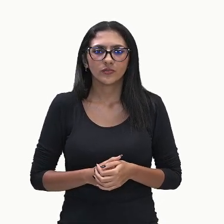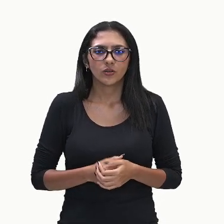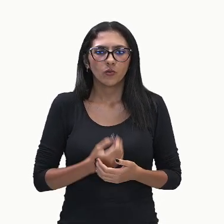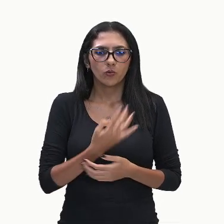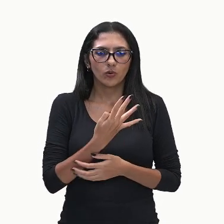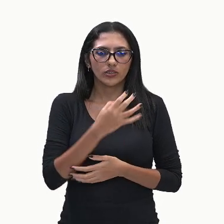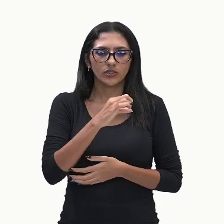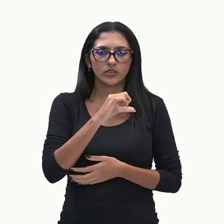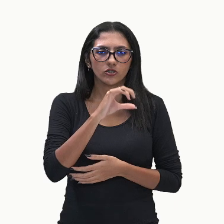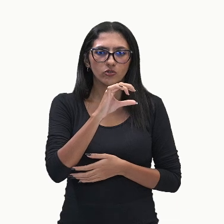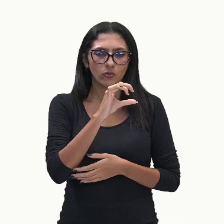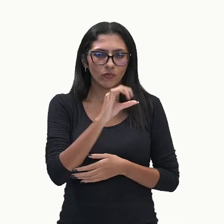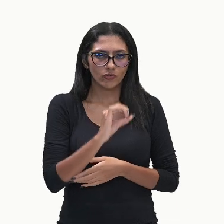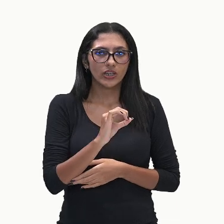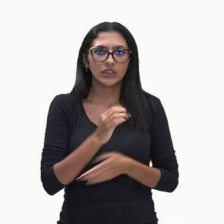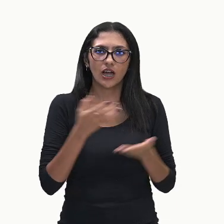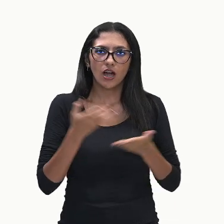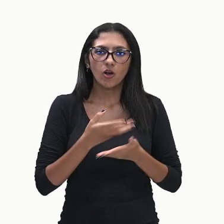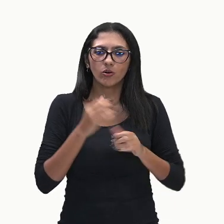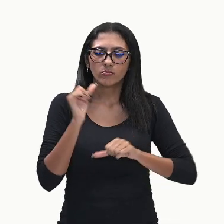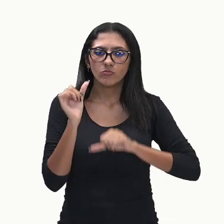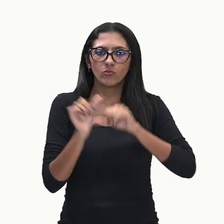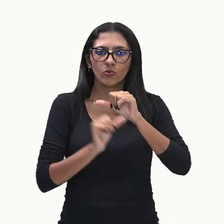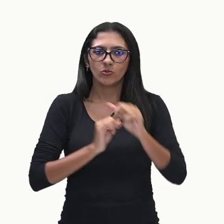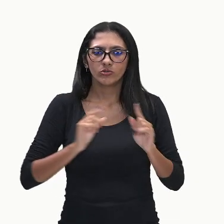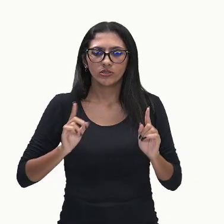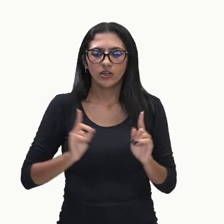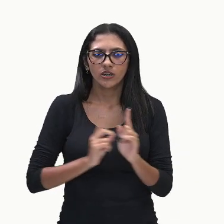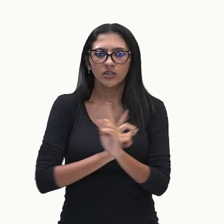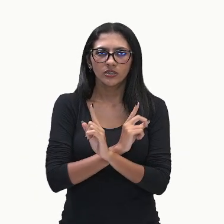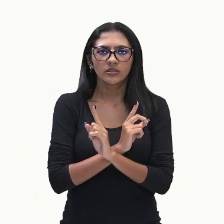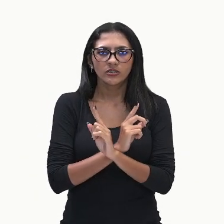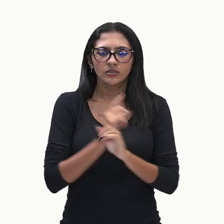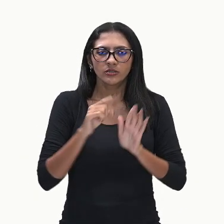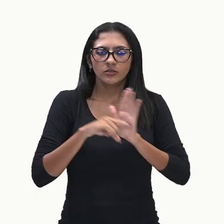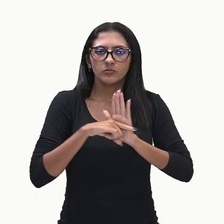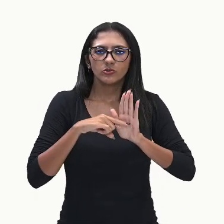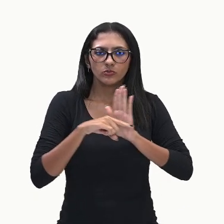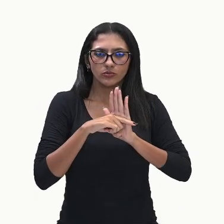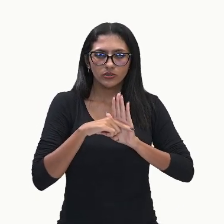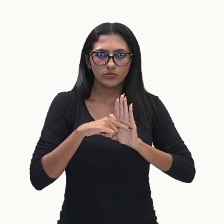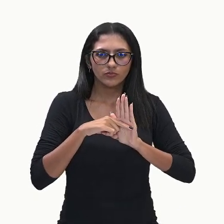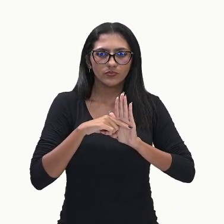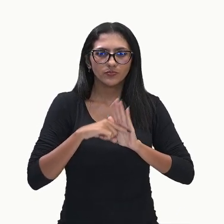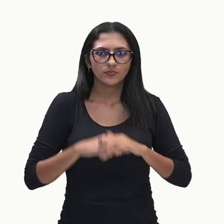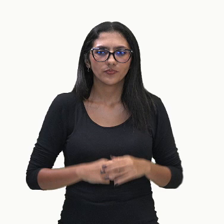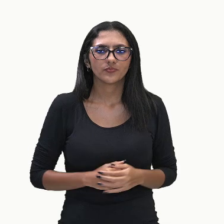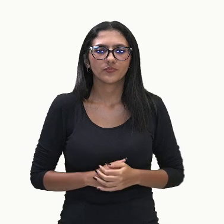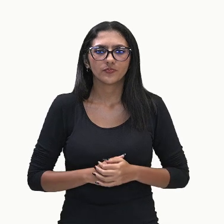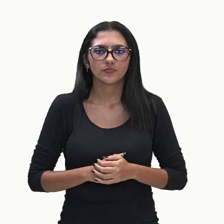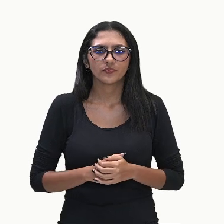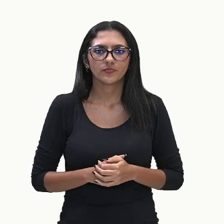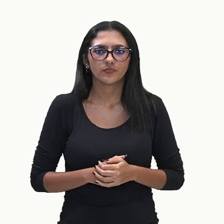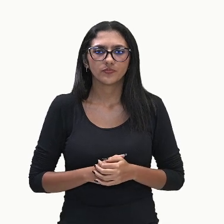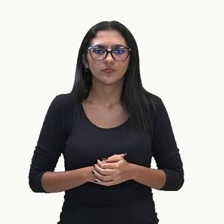490 passará para o outro lado subtraindo. Ou seja, nós